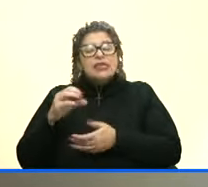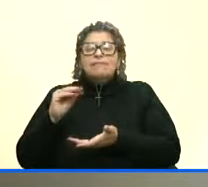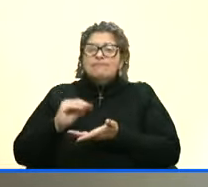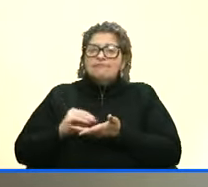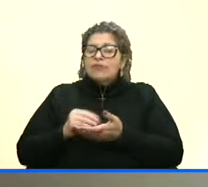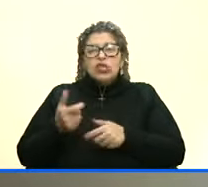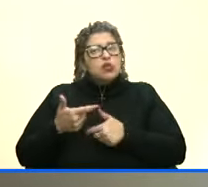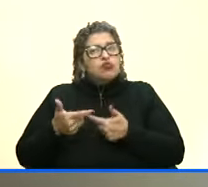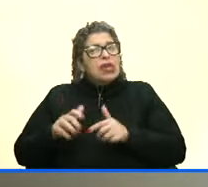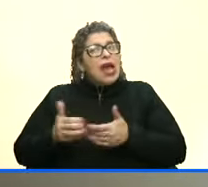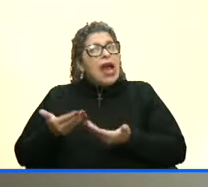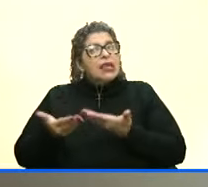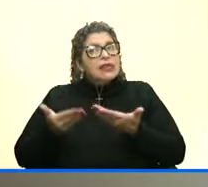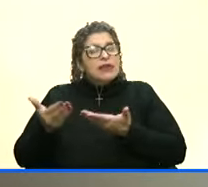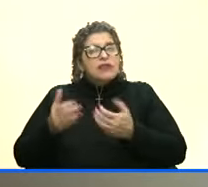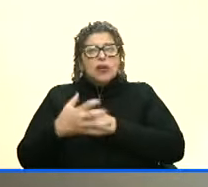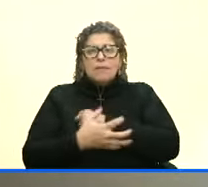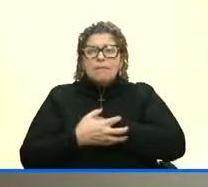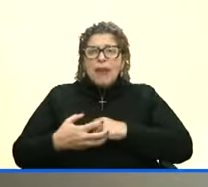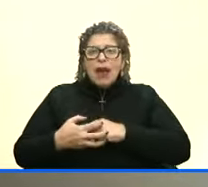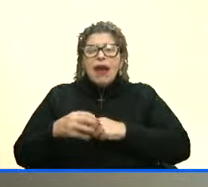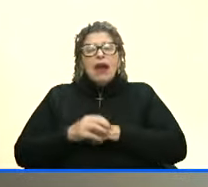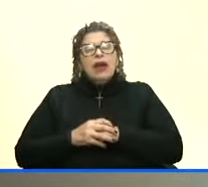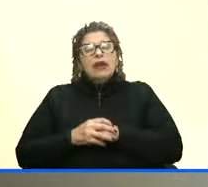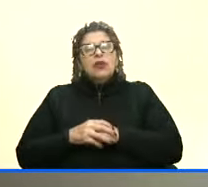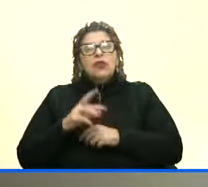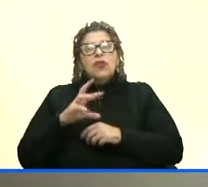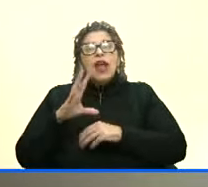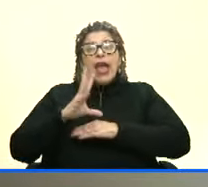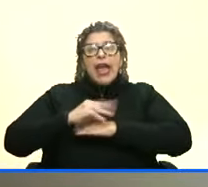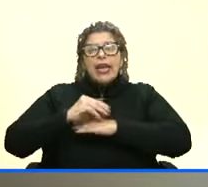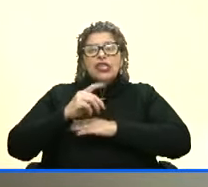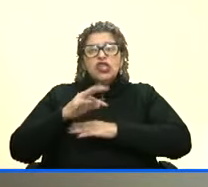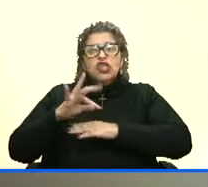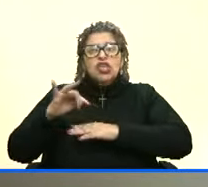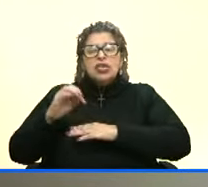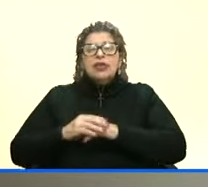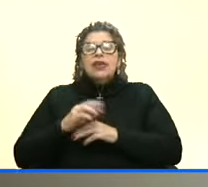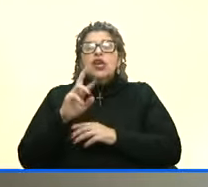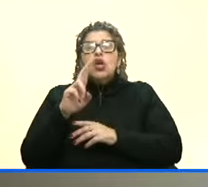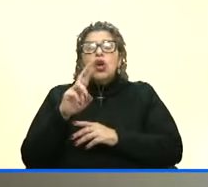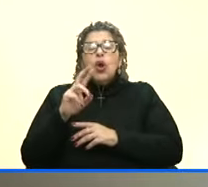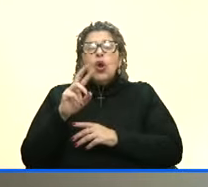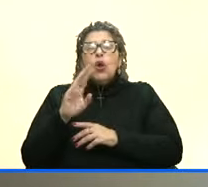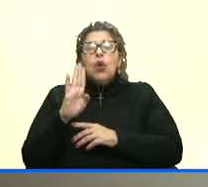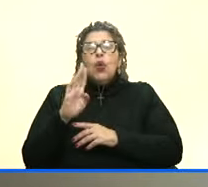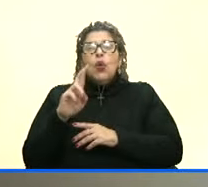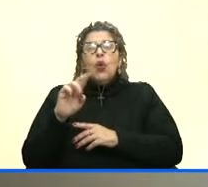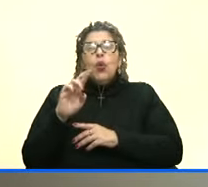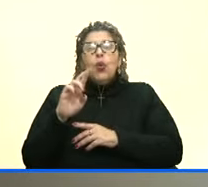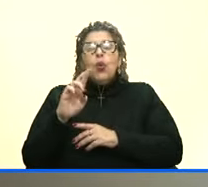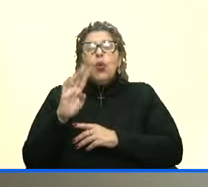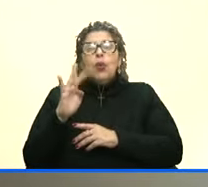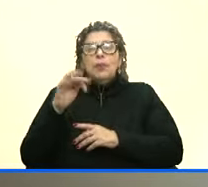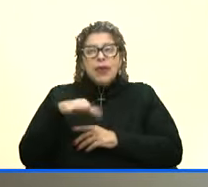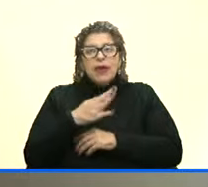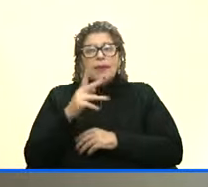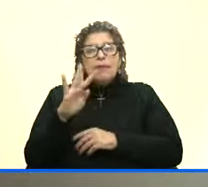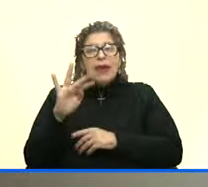detectamos bairros de Restinga e Rubem Berta, foram um deles, né? E nós verificamos, né, como eu falei, que a